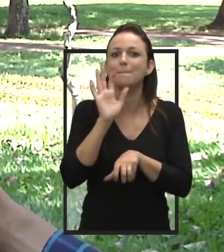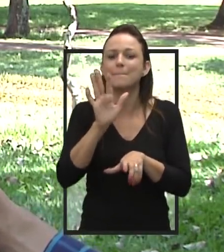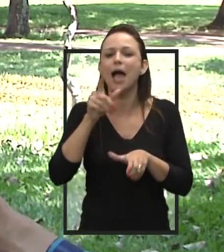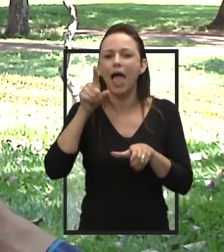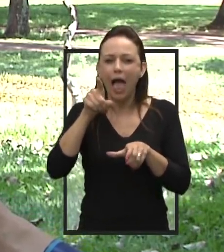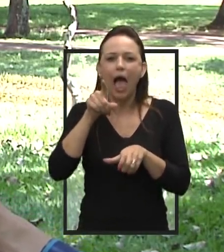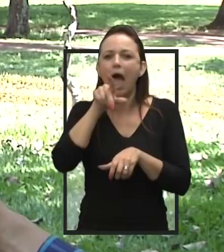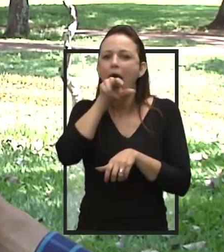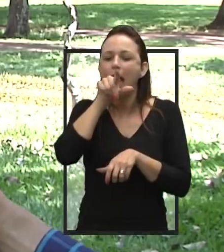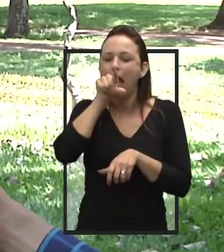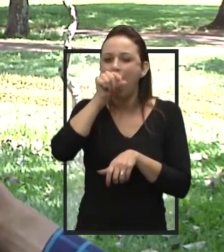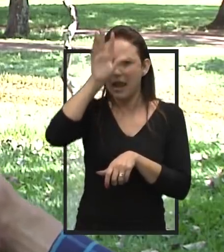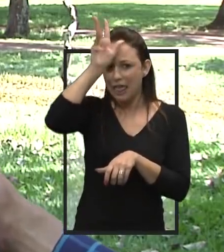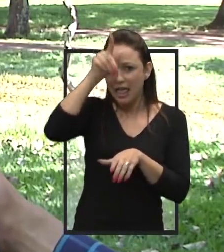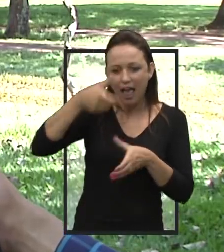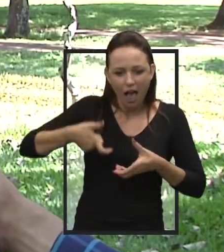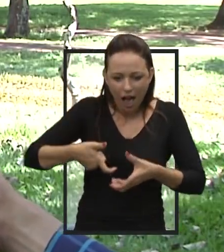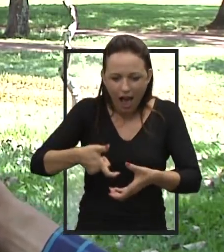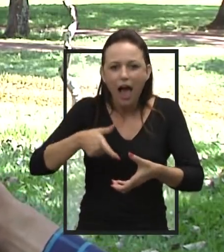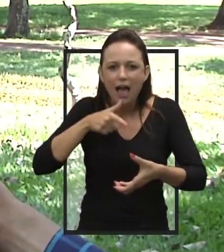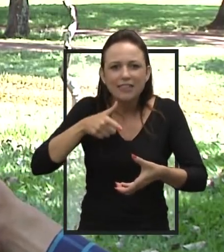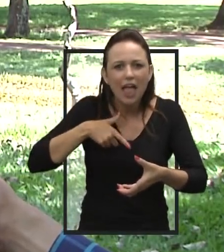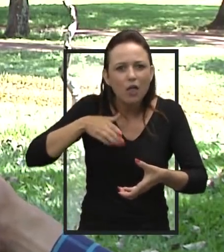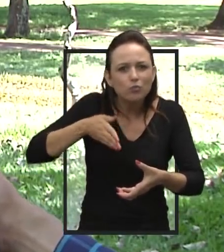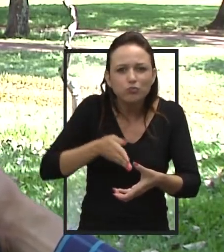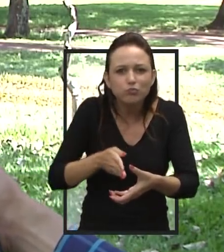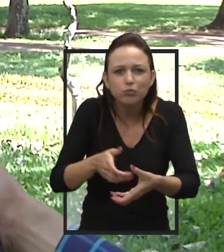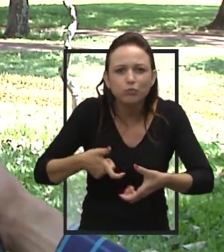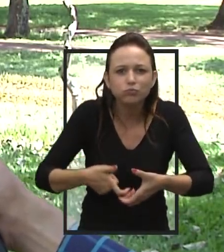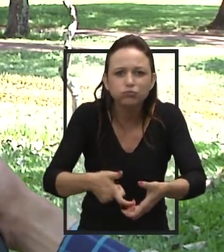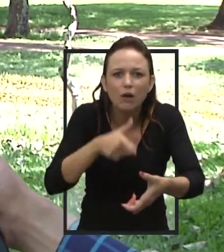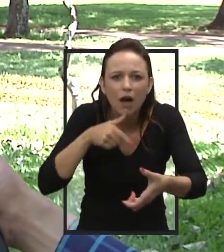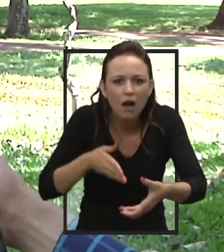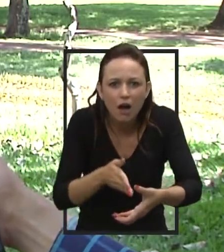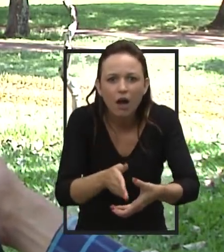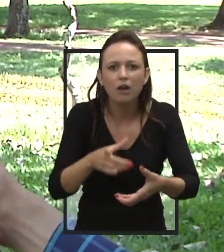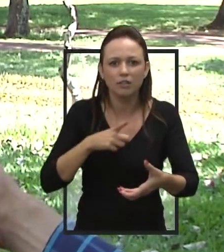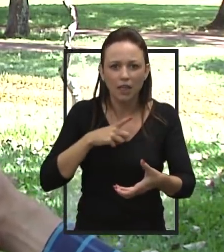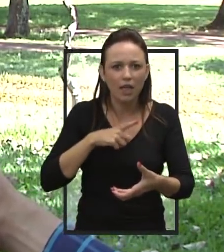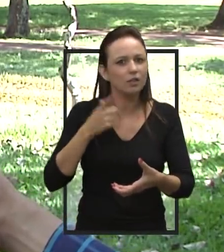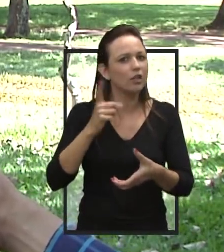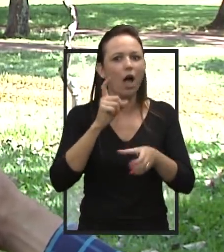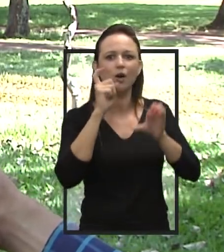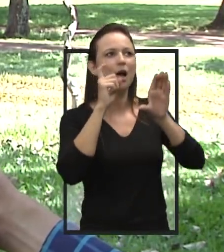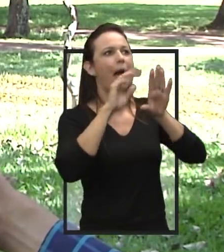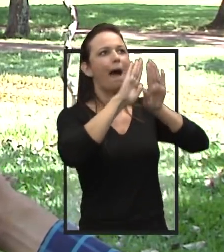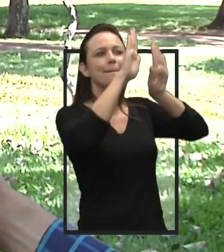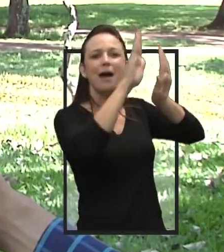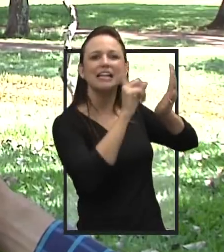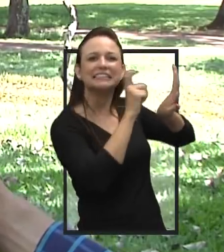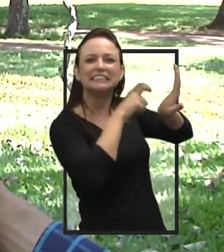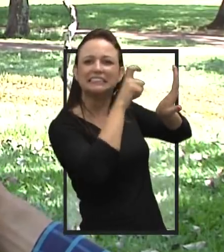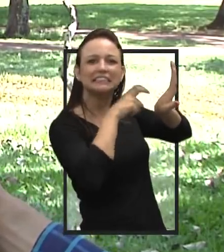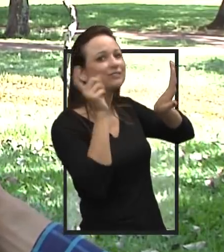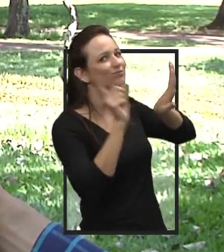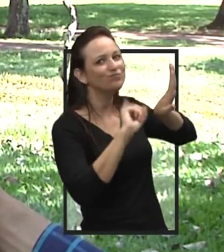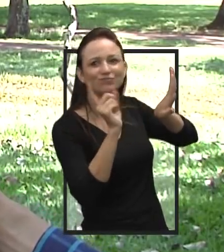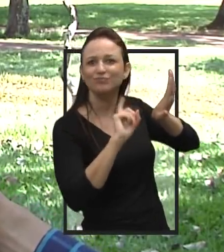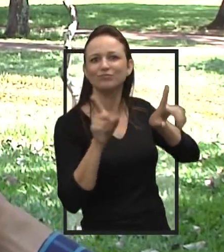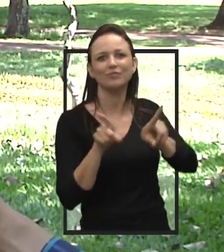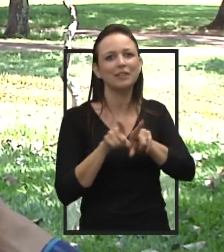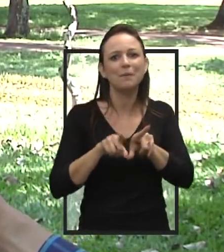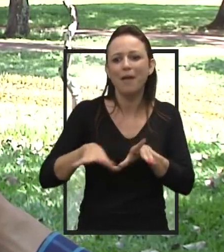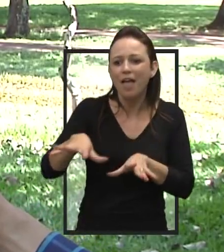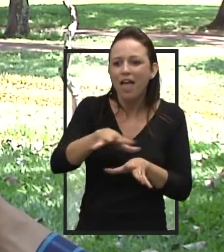sistema de esgoto, ela não cisca pilha de material de construção, ela não cisca buraco na parede, ela não cisca galeria de água